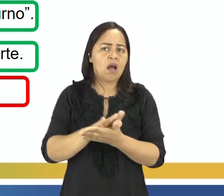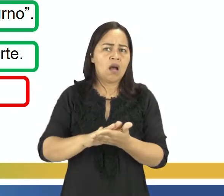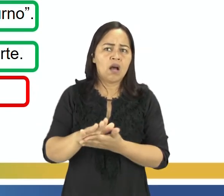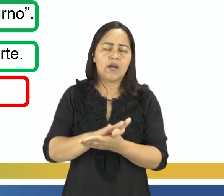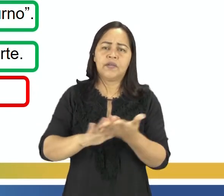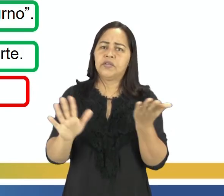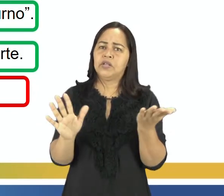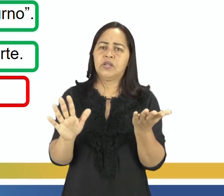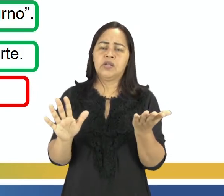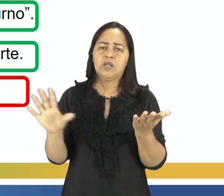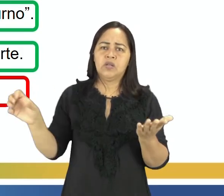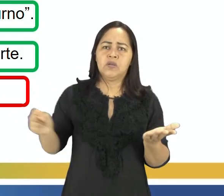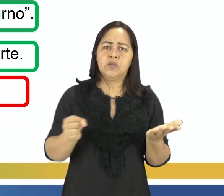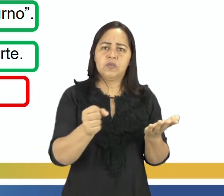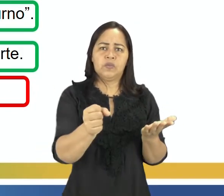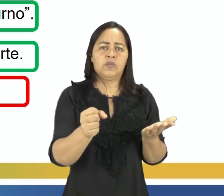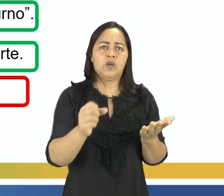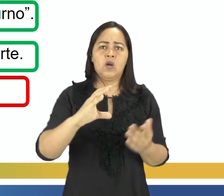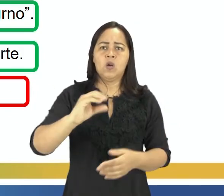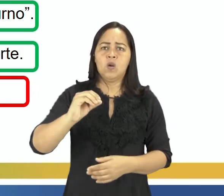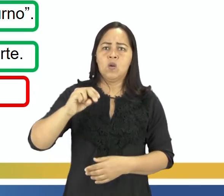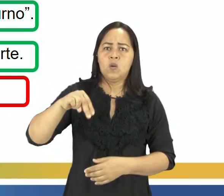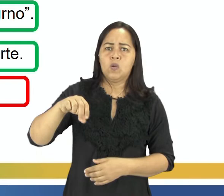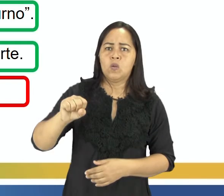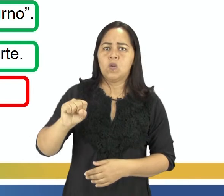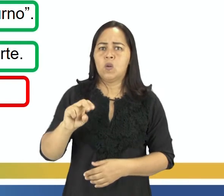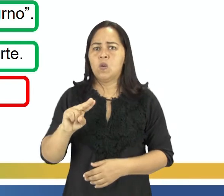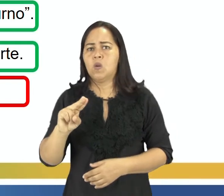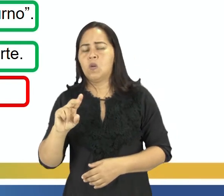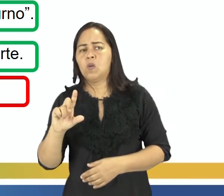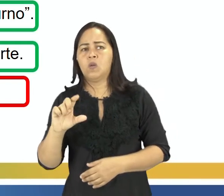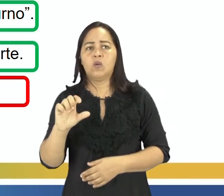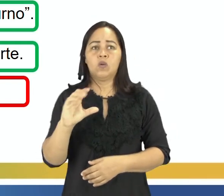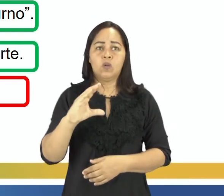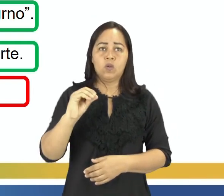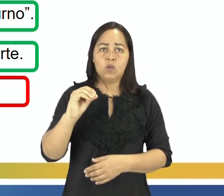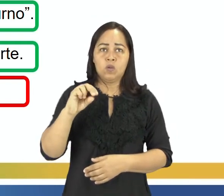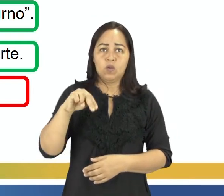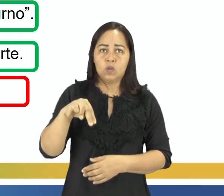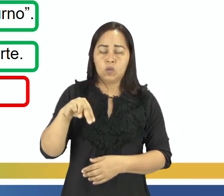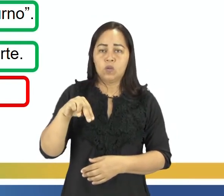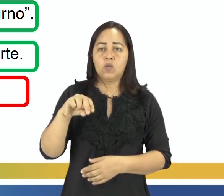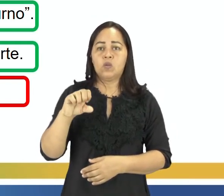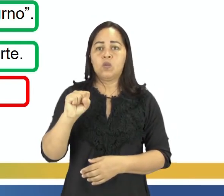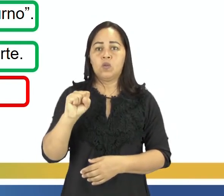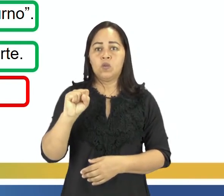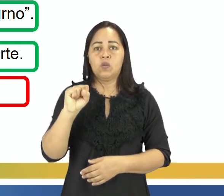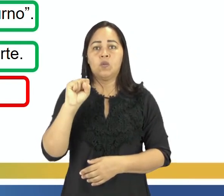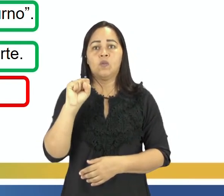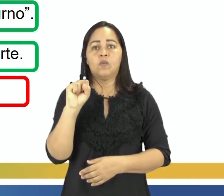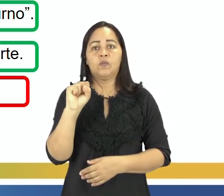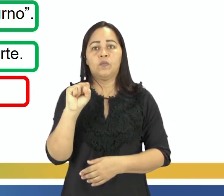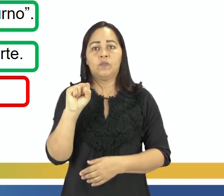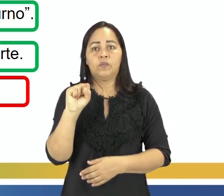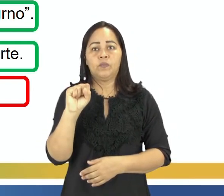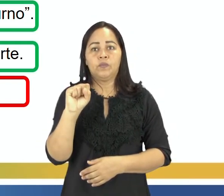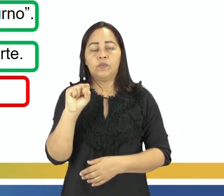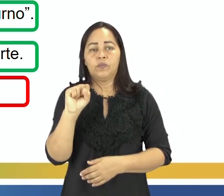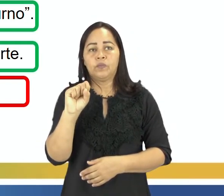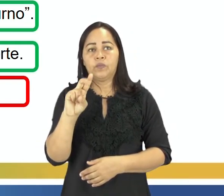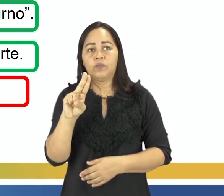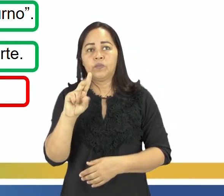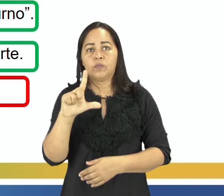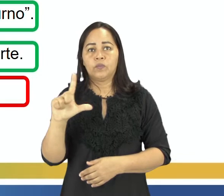nenhum cargo como cônsul, como diplomata aqui no Brasil. Houve uma passagem de Neruda pelo Brasil,